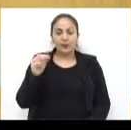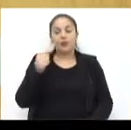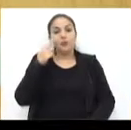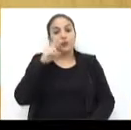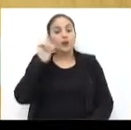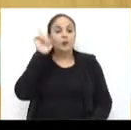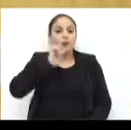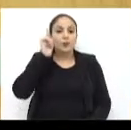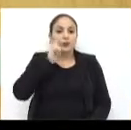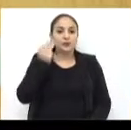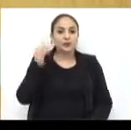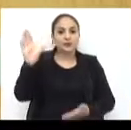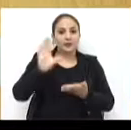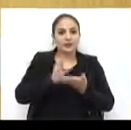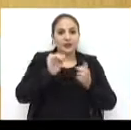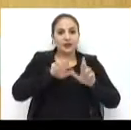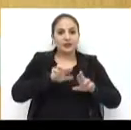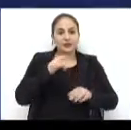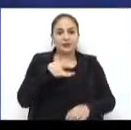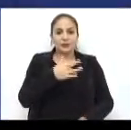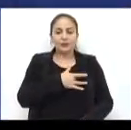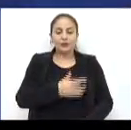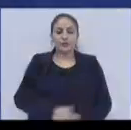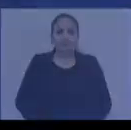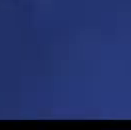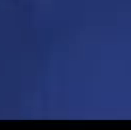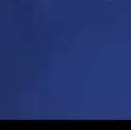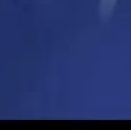recursos federais para a área da saúde.